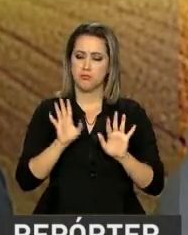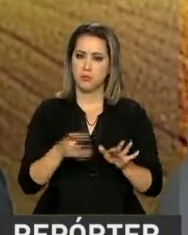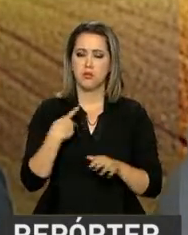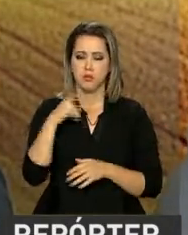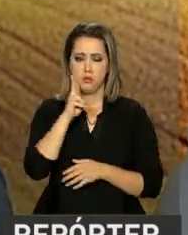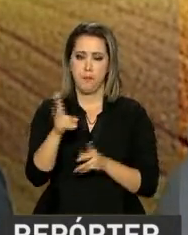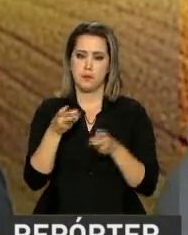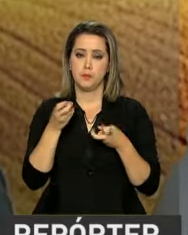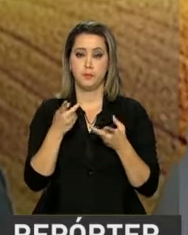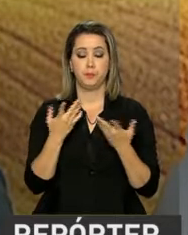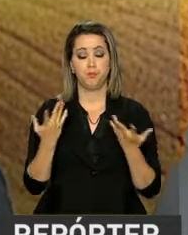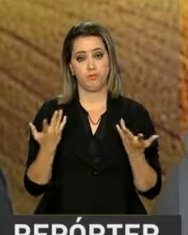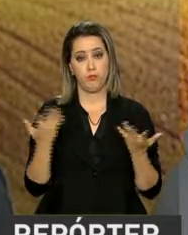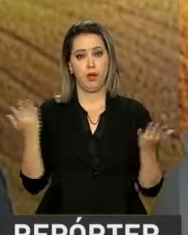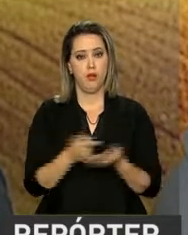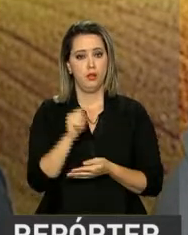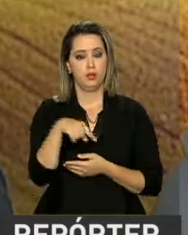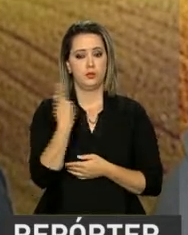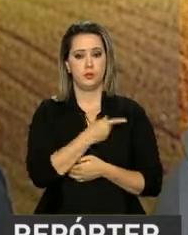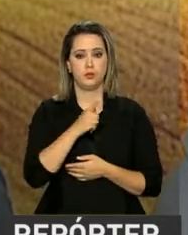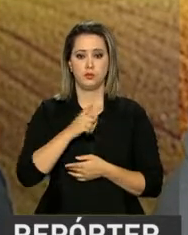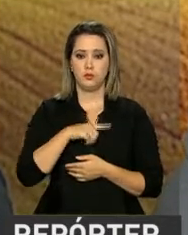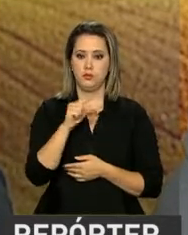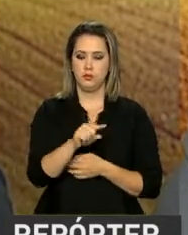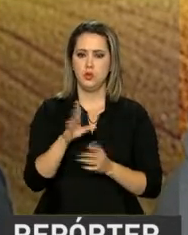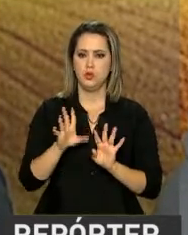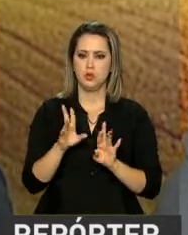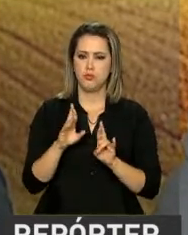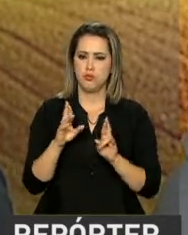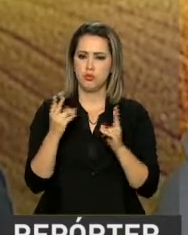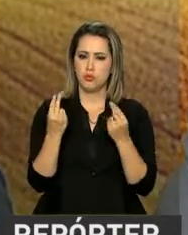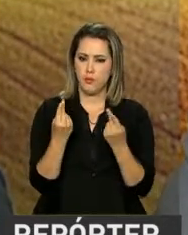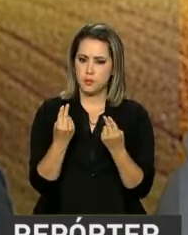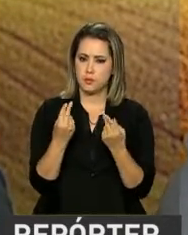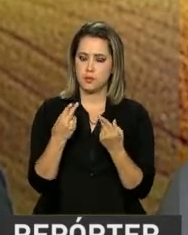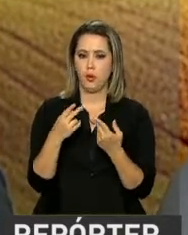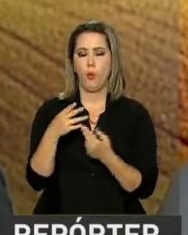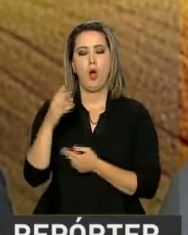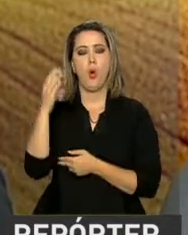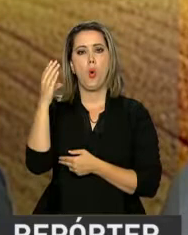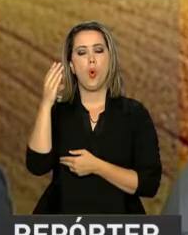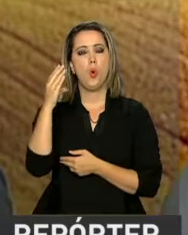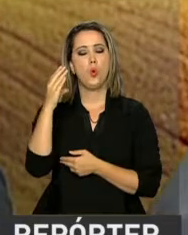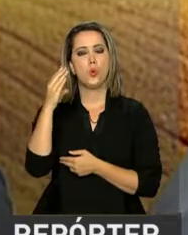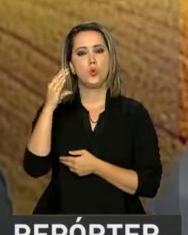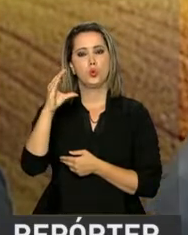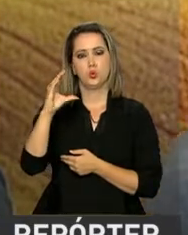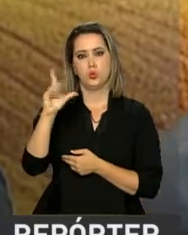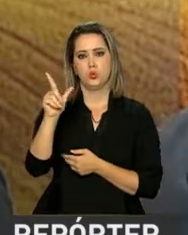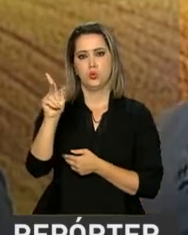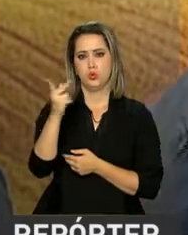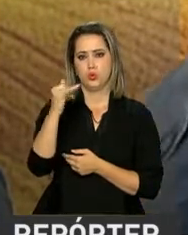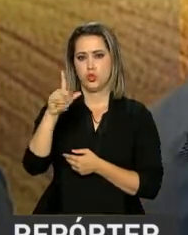eles detectaram lá recentemente nós tivemos um problema semelhante no chile não sei se recordam disso recentemente o